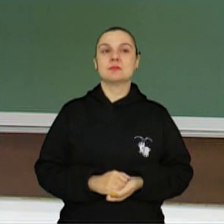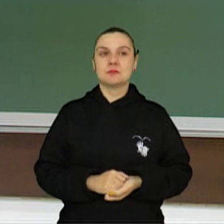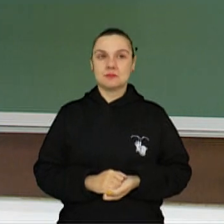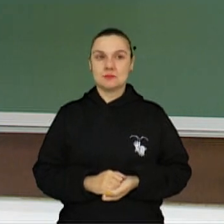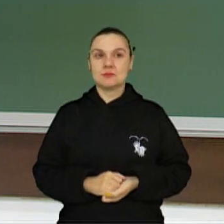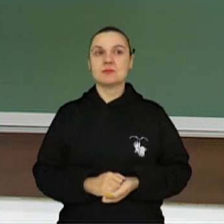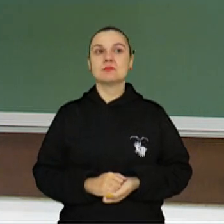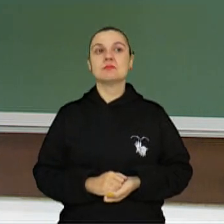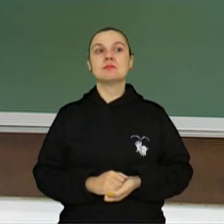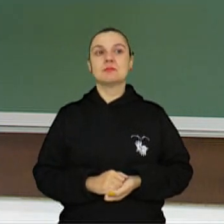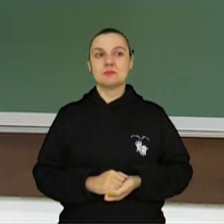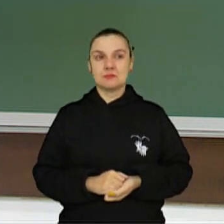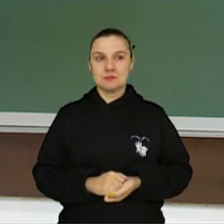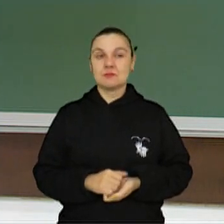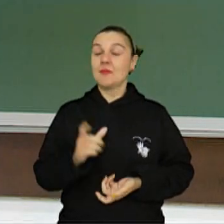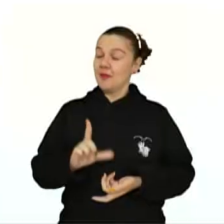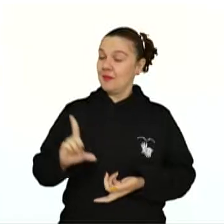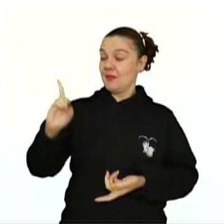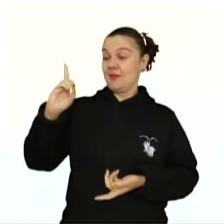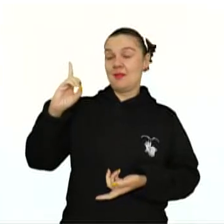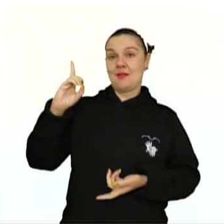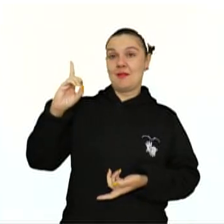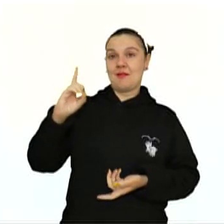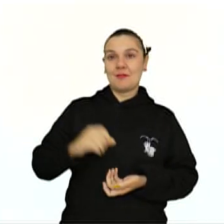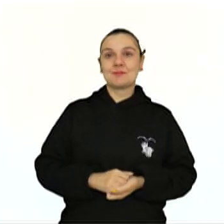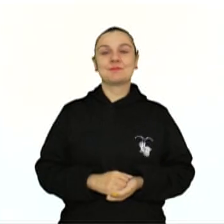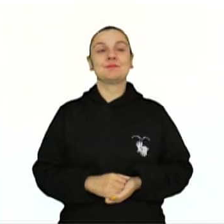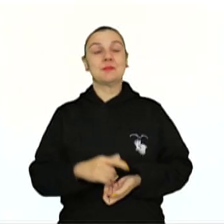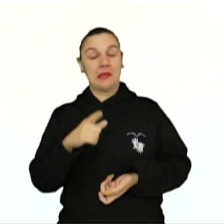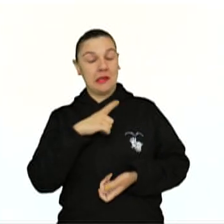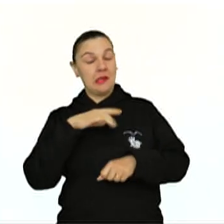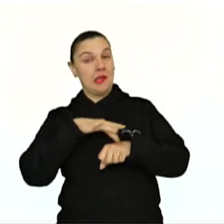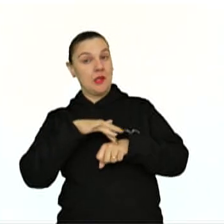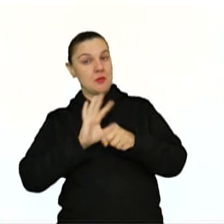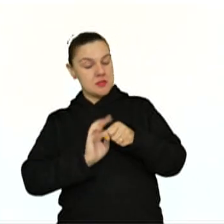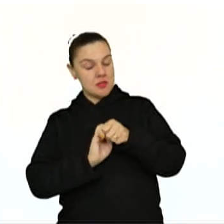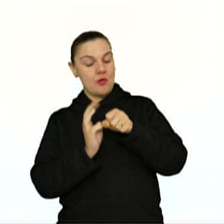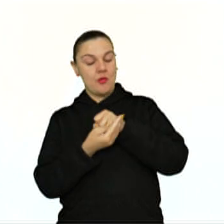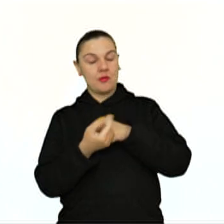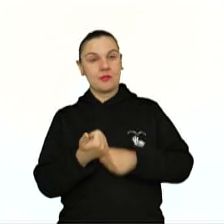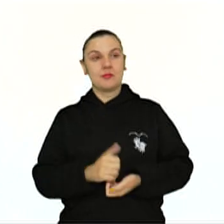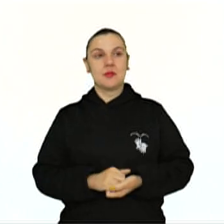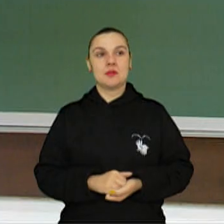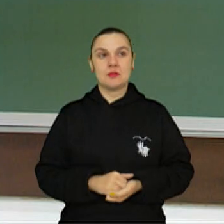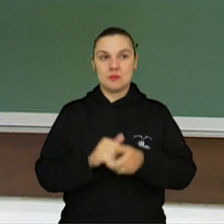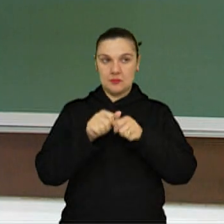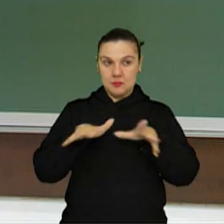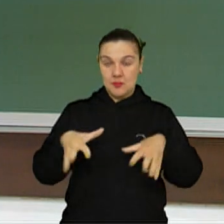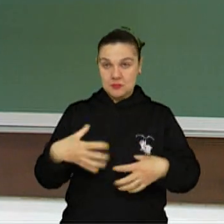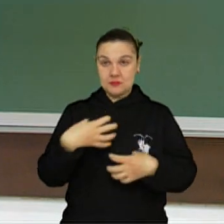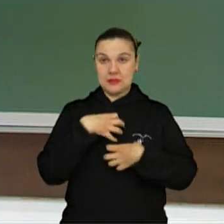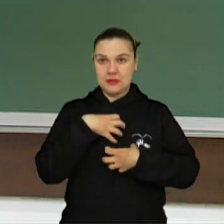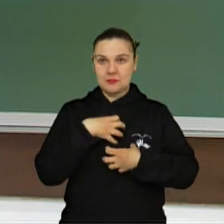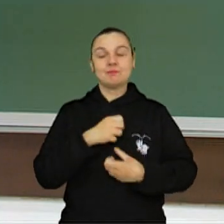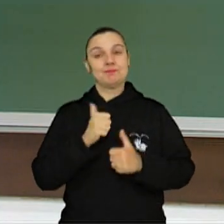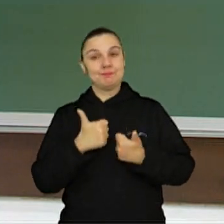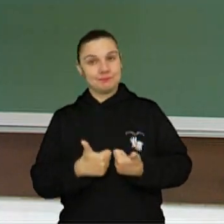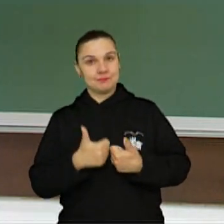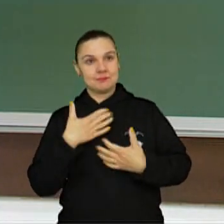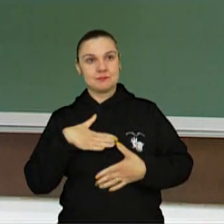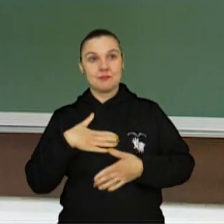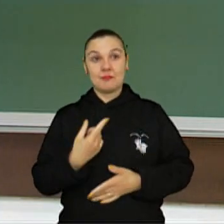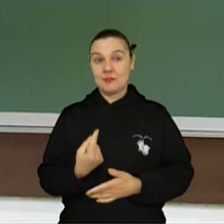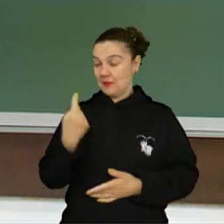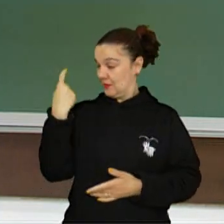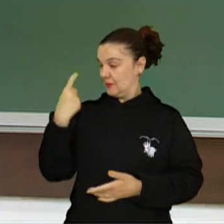das alternativas? La de que tenha COVID-19, por causa aí dos síntomas. Tranquilo? A